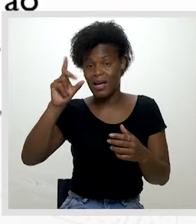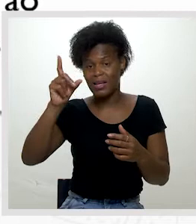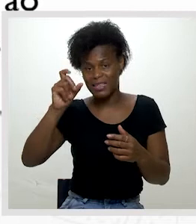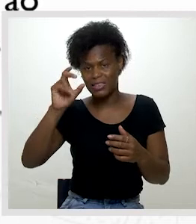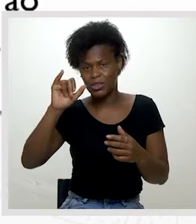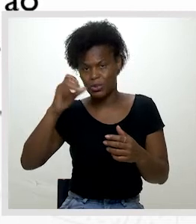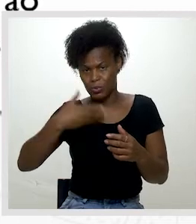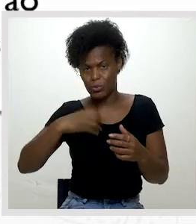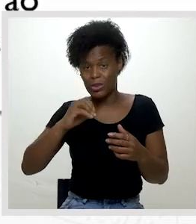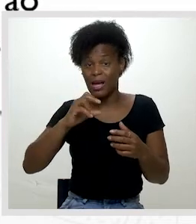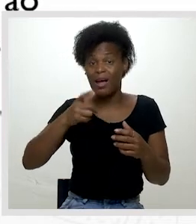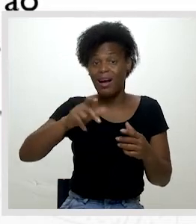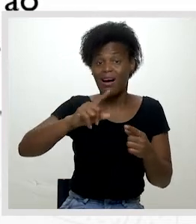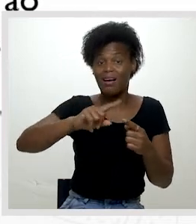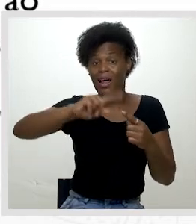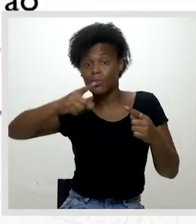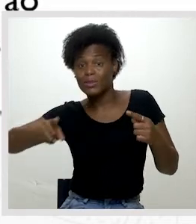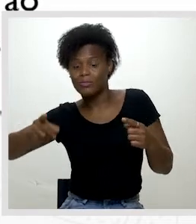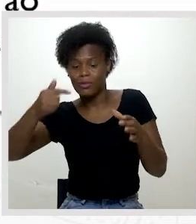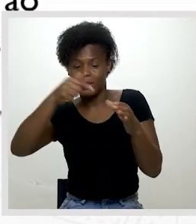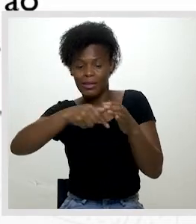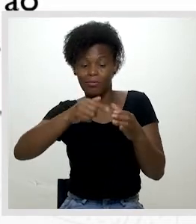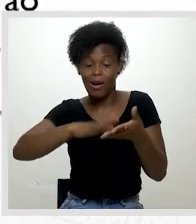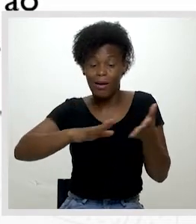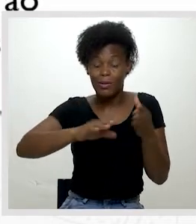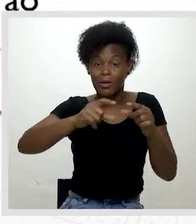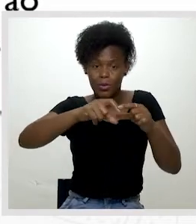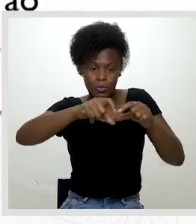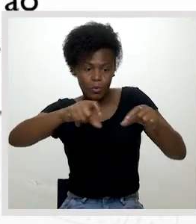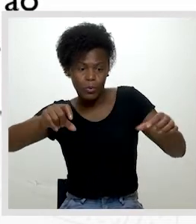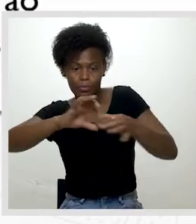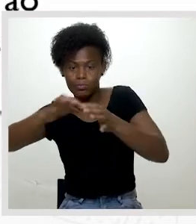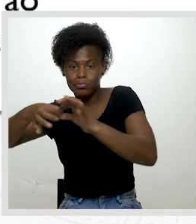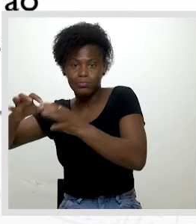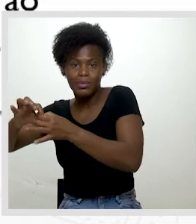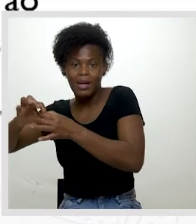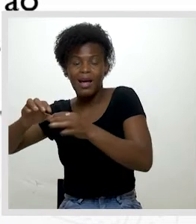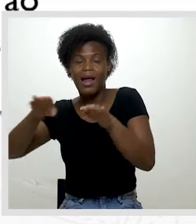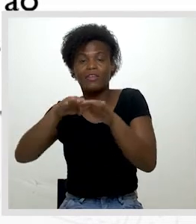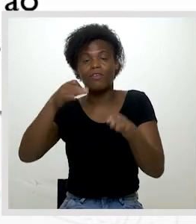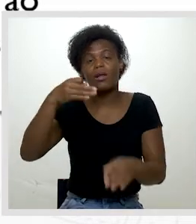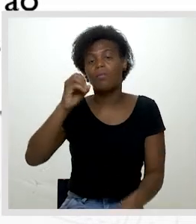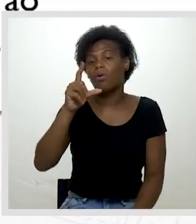origem rapidamente a uma cadeia polipeptídica ao nível dos polissomas e